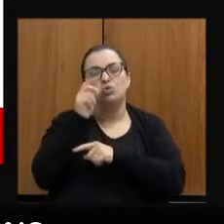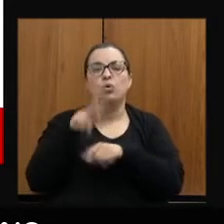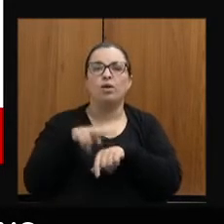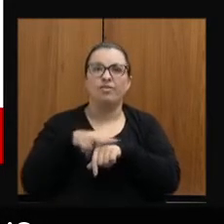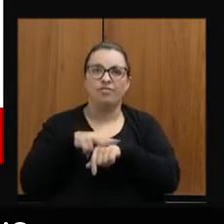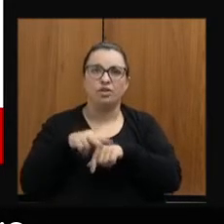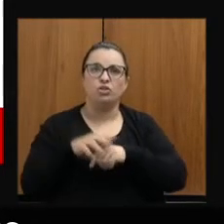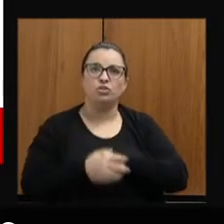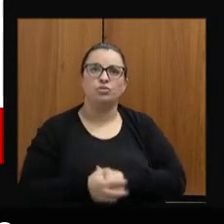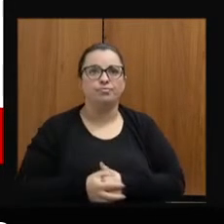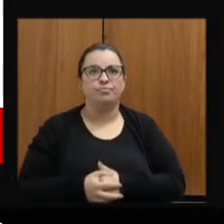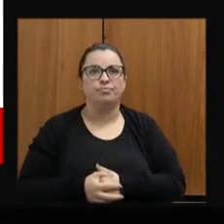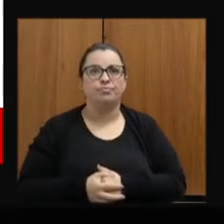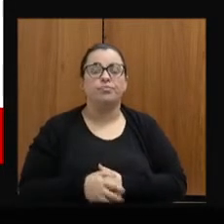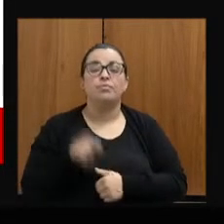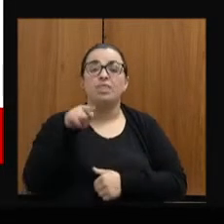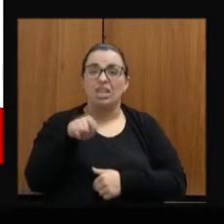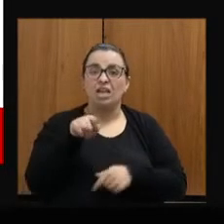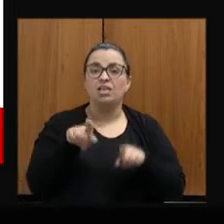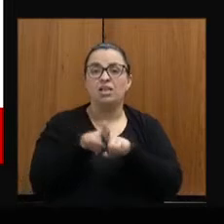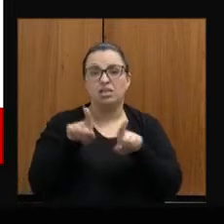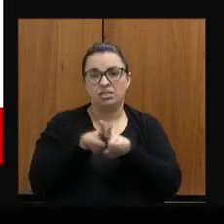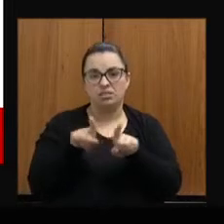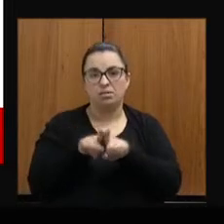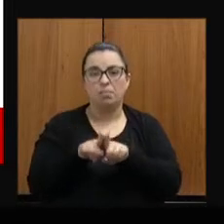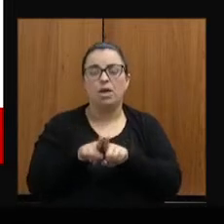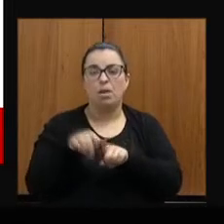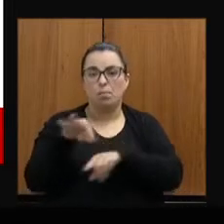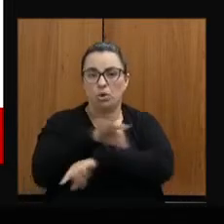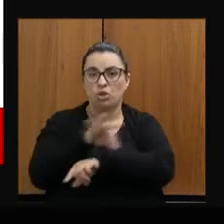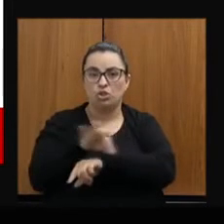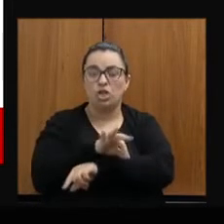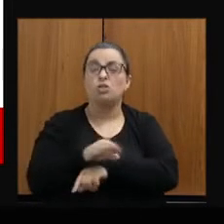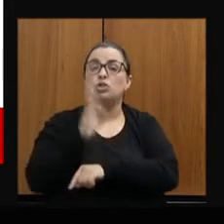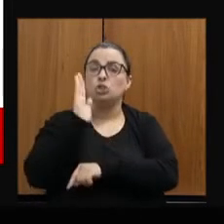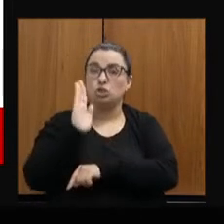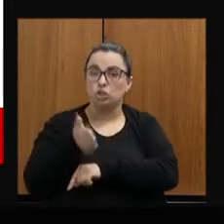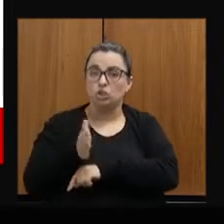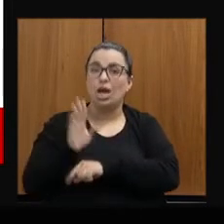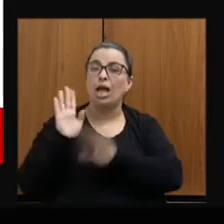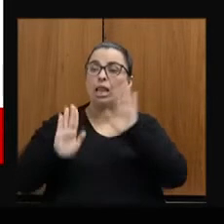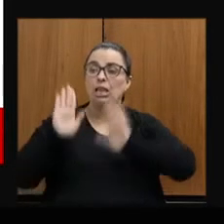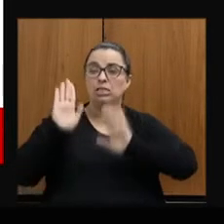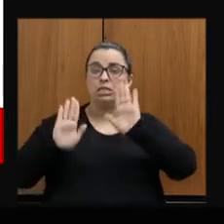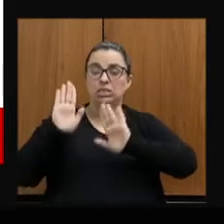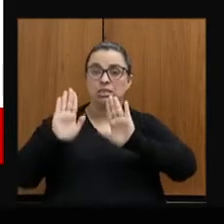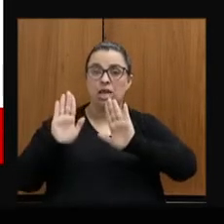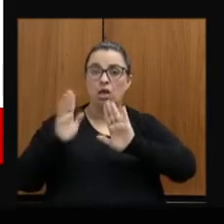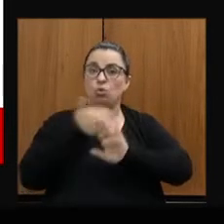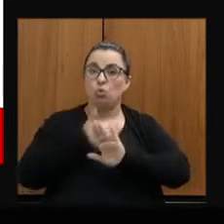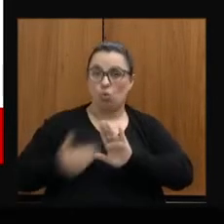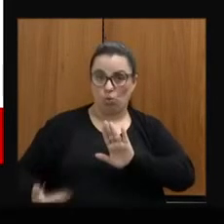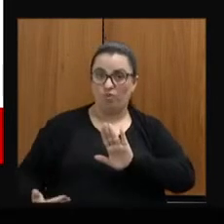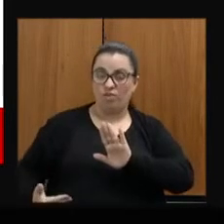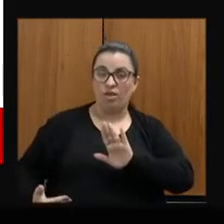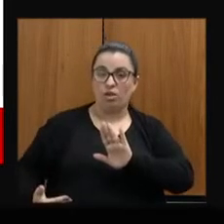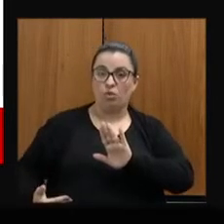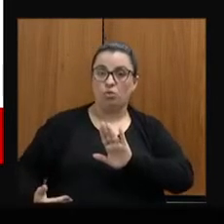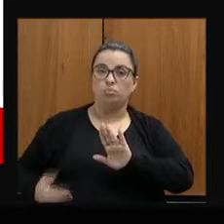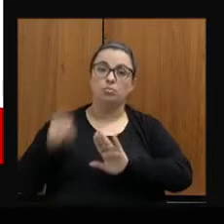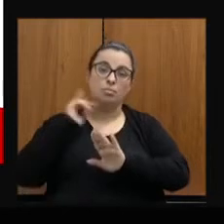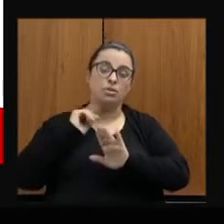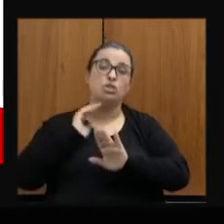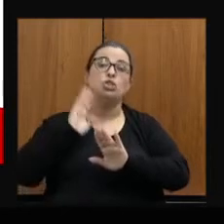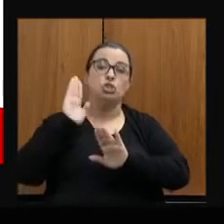esse mesmo traçado já foi licenciado pelo governo do estado no passado já teve licença ambiental